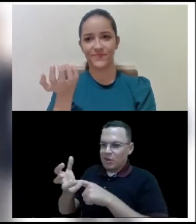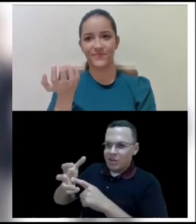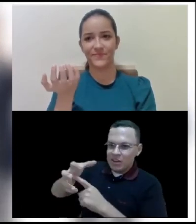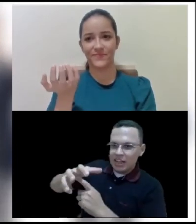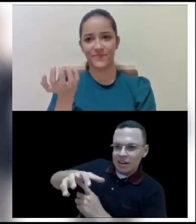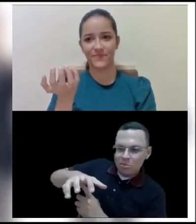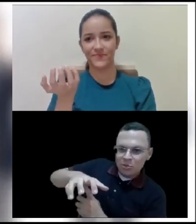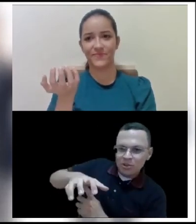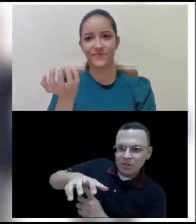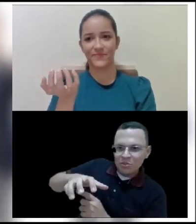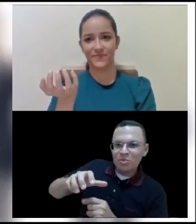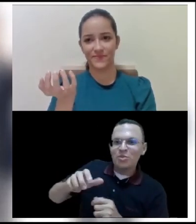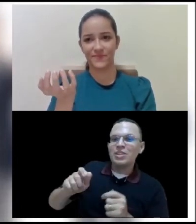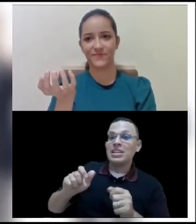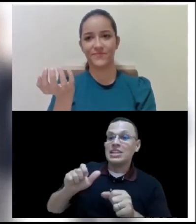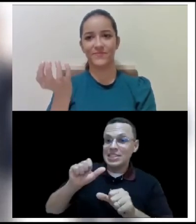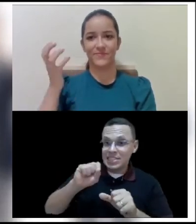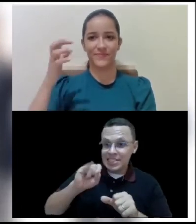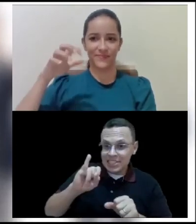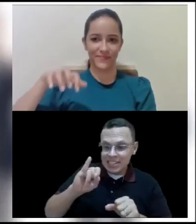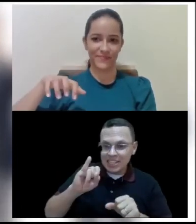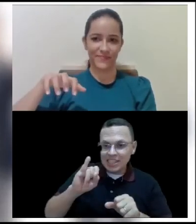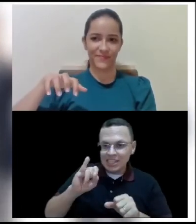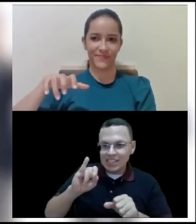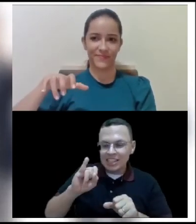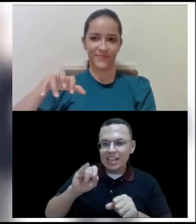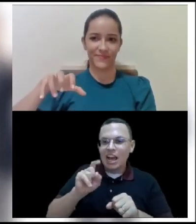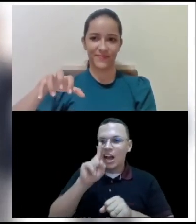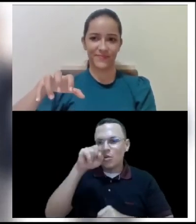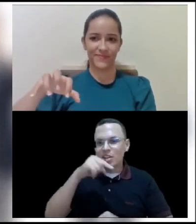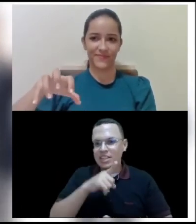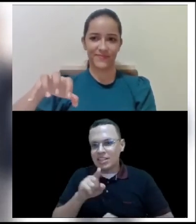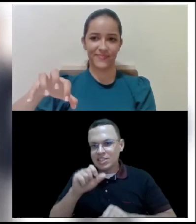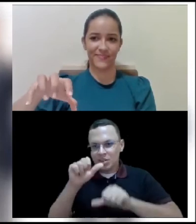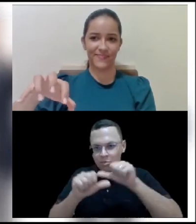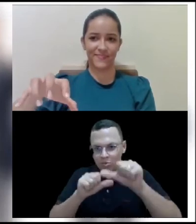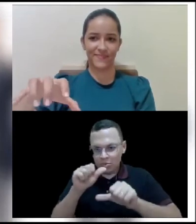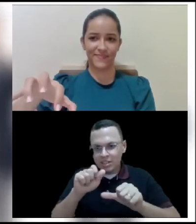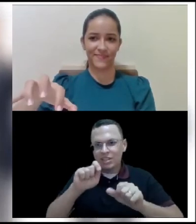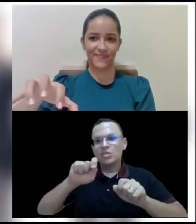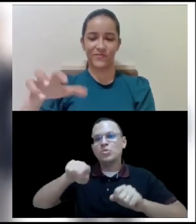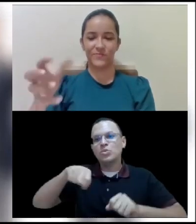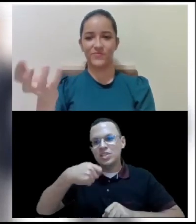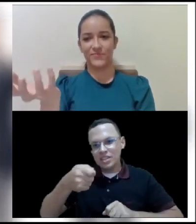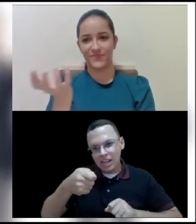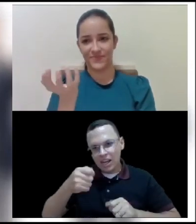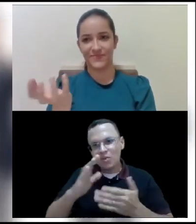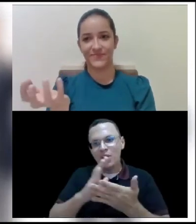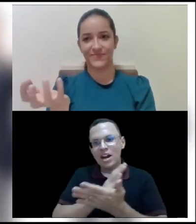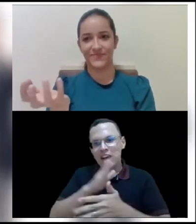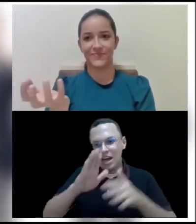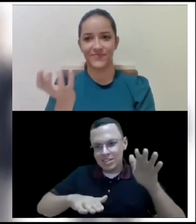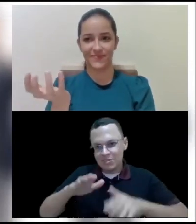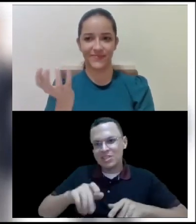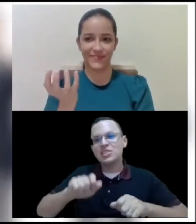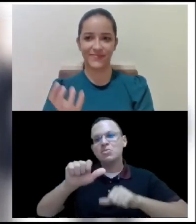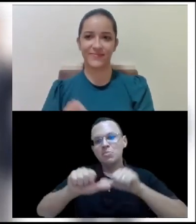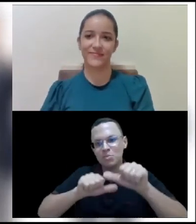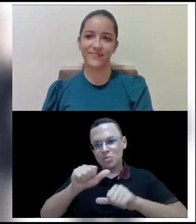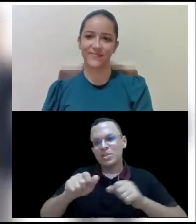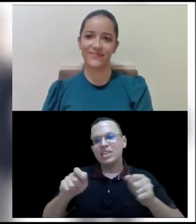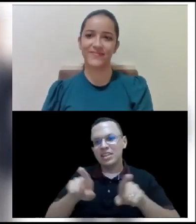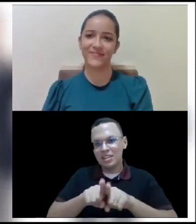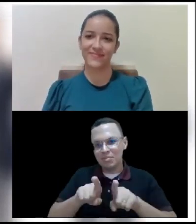ó, muda ou não muda? Se a orientação muda, o sinal às